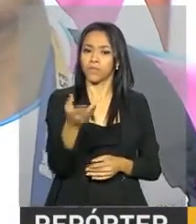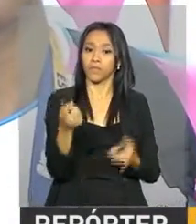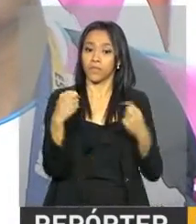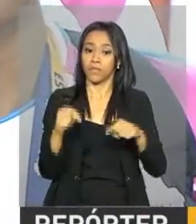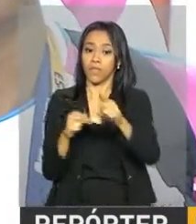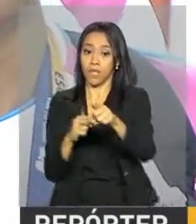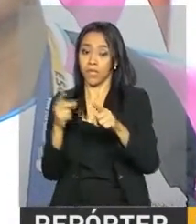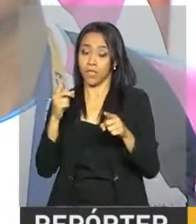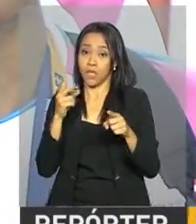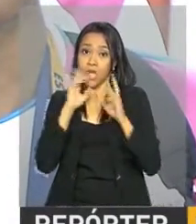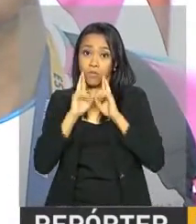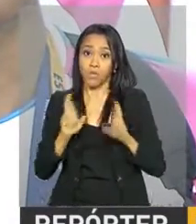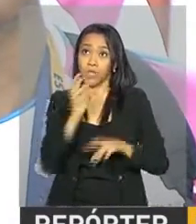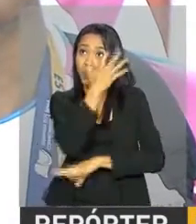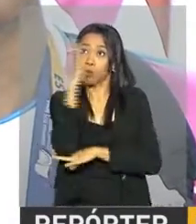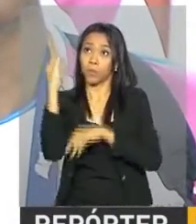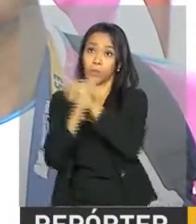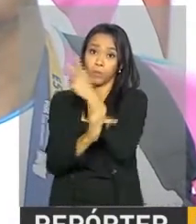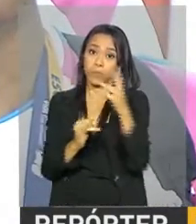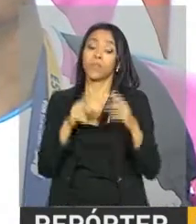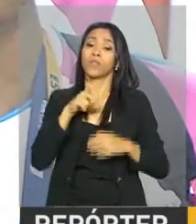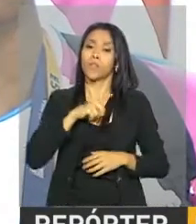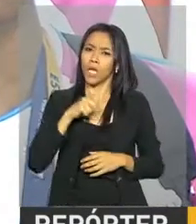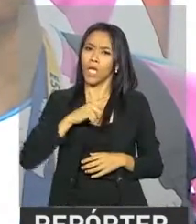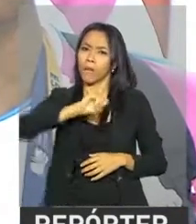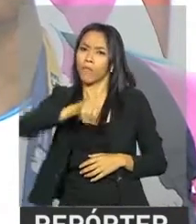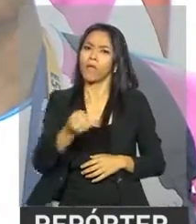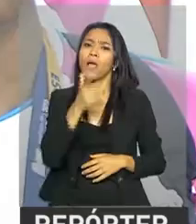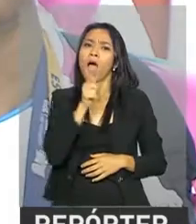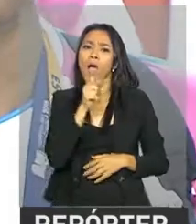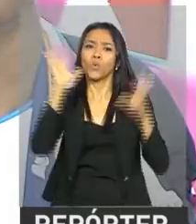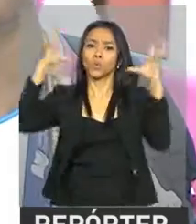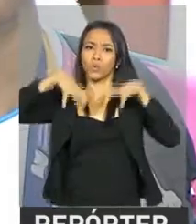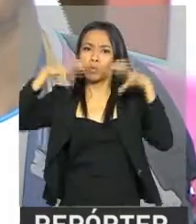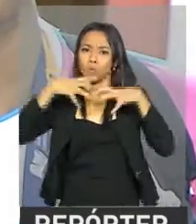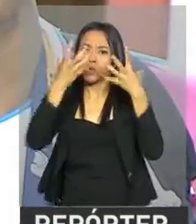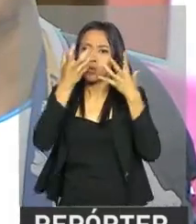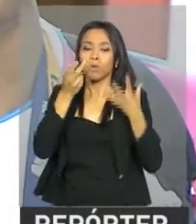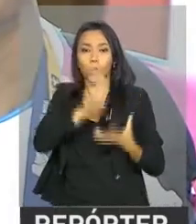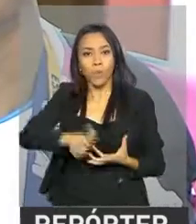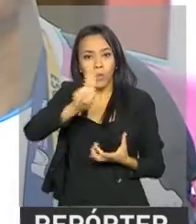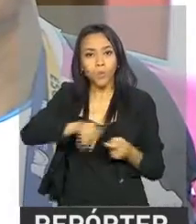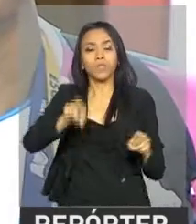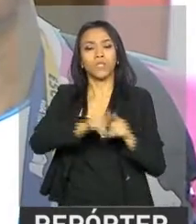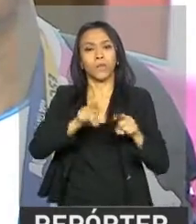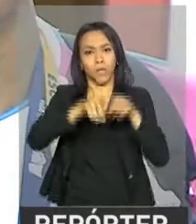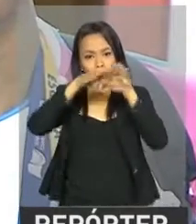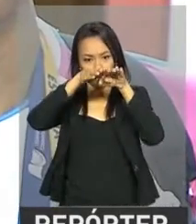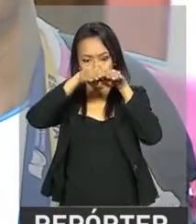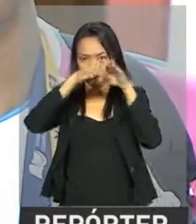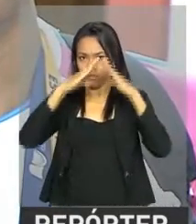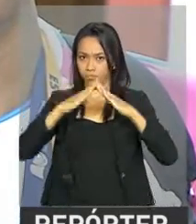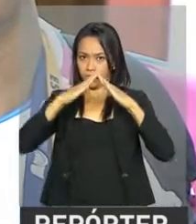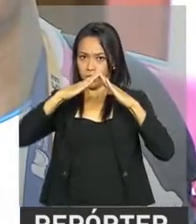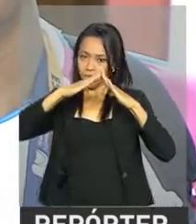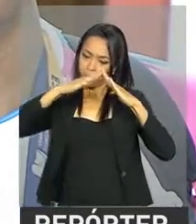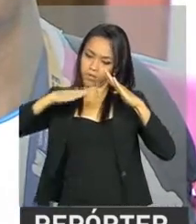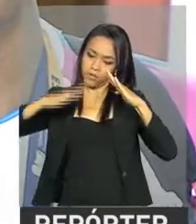acessibilidade ambiental. Nossa casa tem um aproveitamento de água de chuva, tanto o formato do telhado também é composto